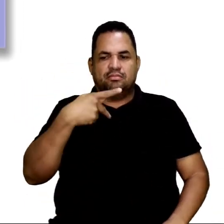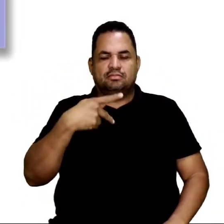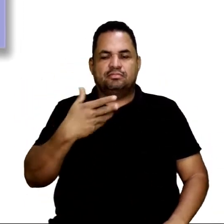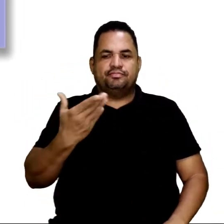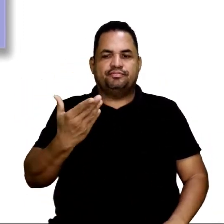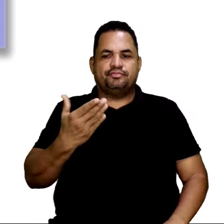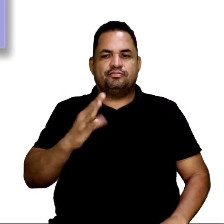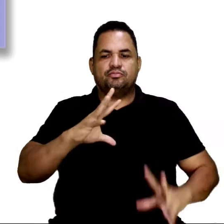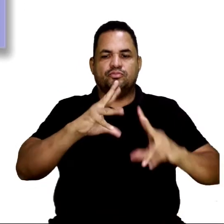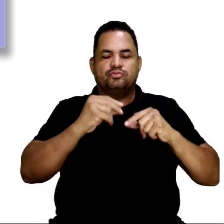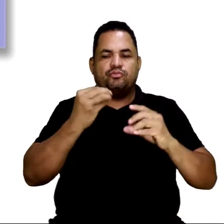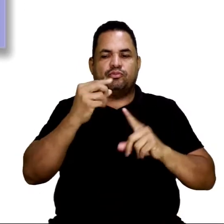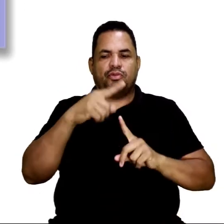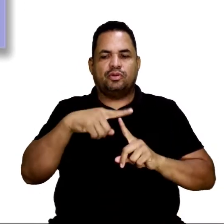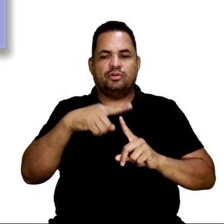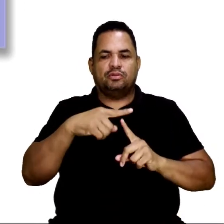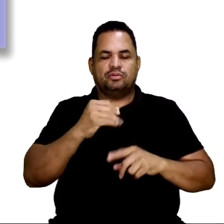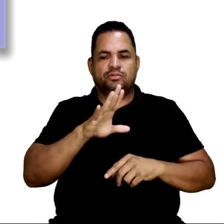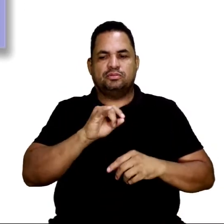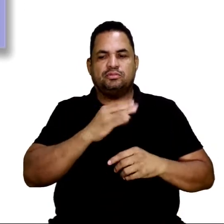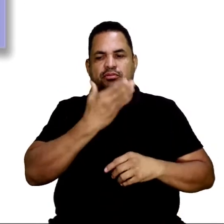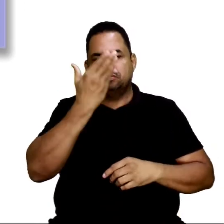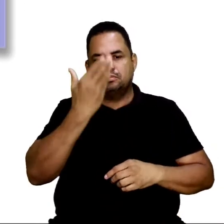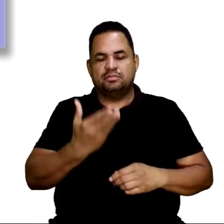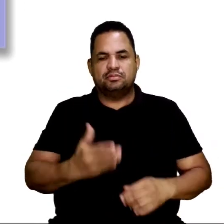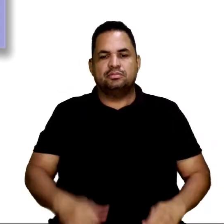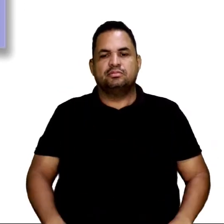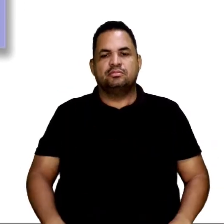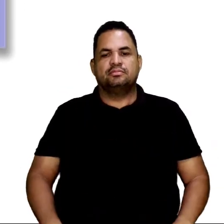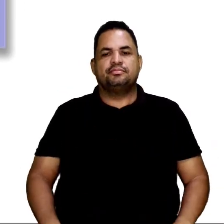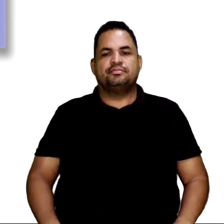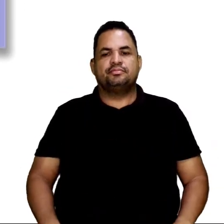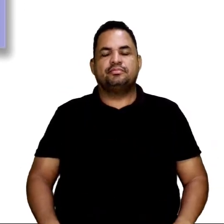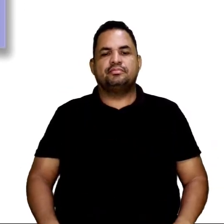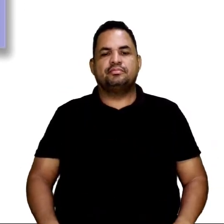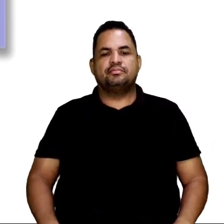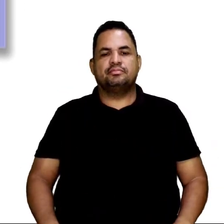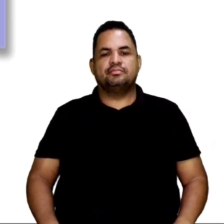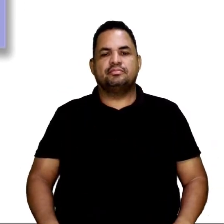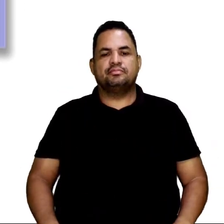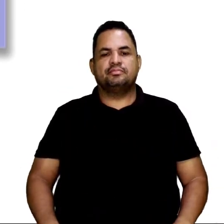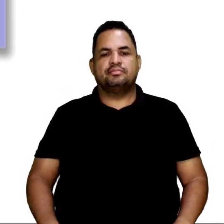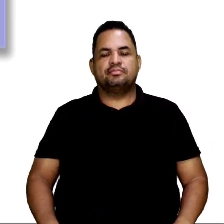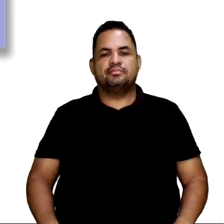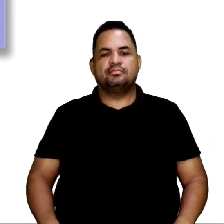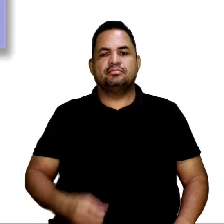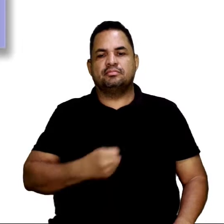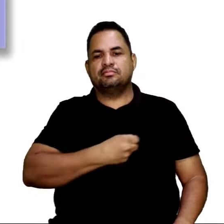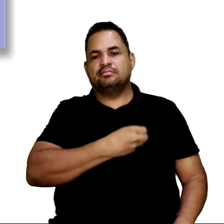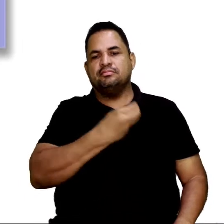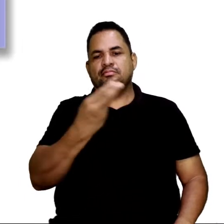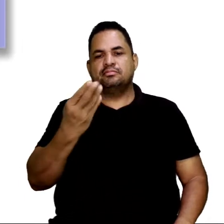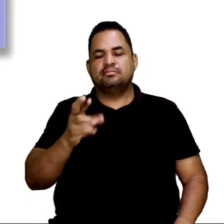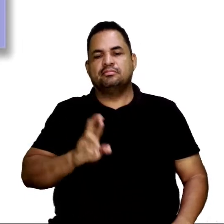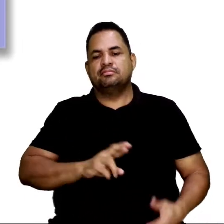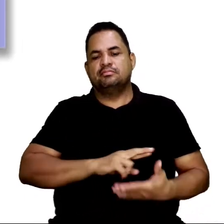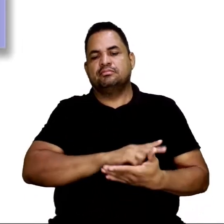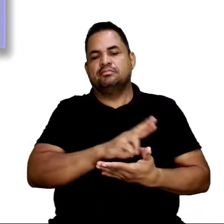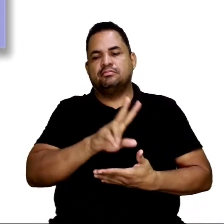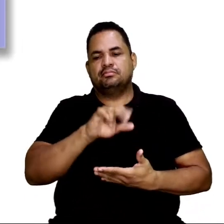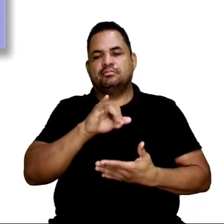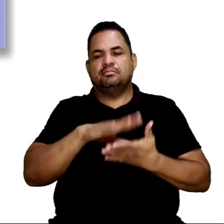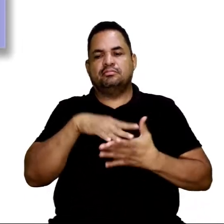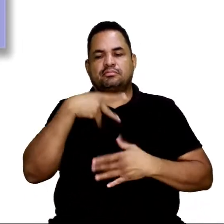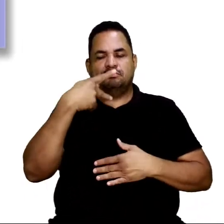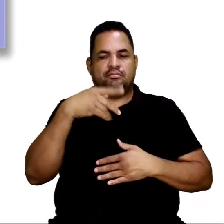de todos os tipos de ovos, oligolécito, centrolécito, mesolécito, tá? Lembra? Pois é, quantidade de distribuição de vitelo. Aí a gente falou lá